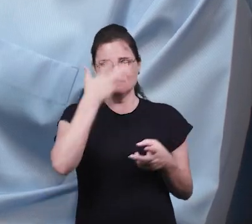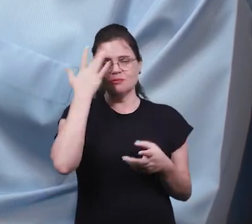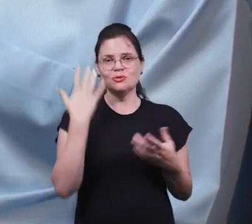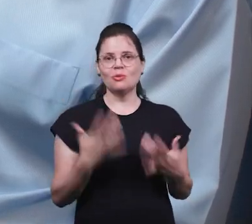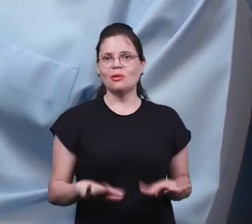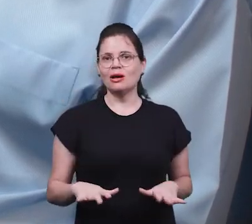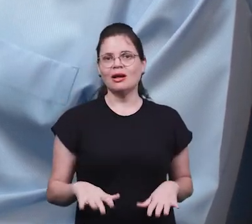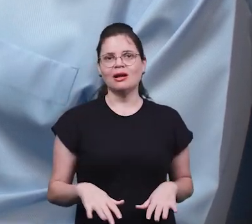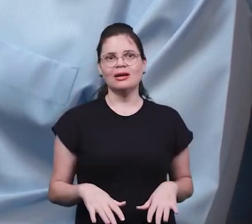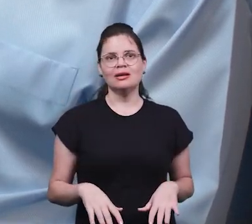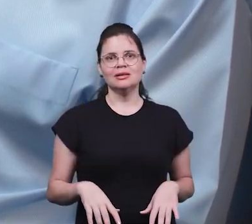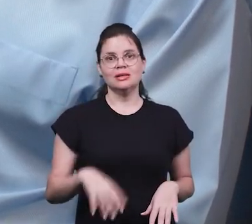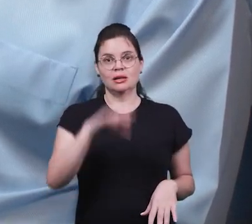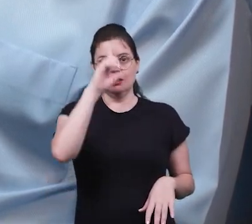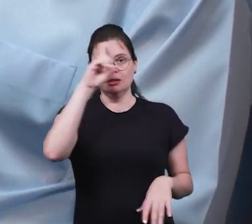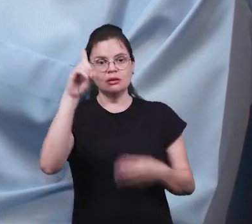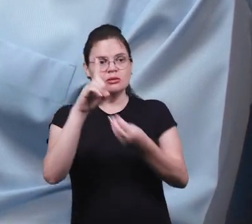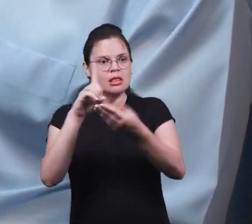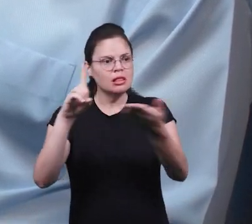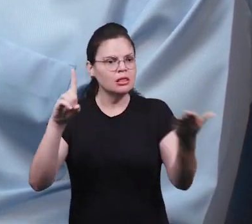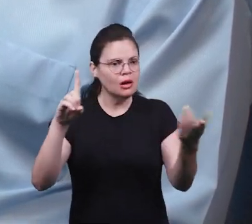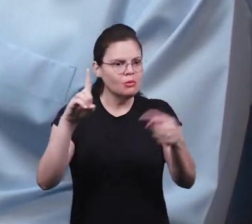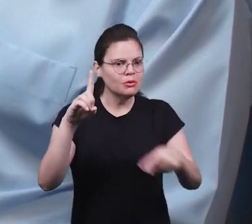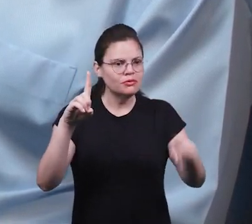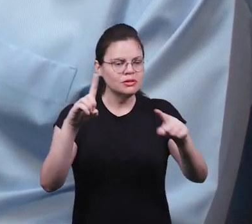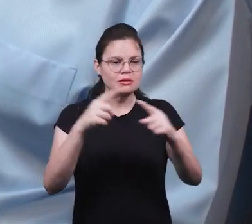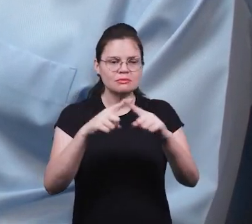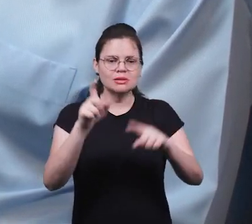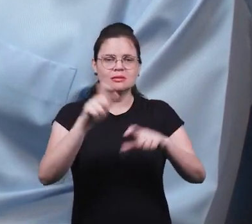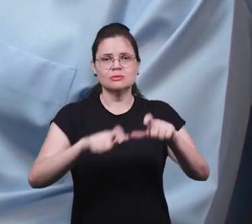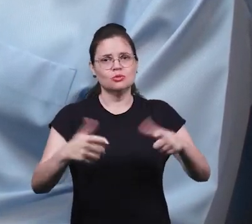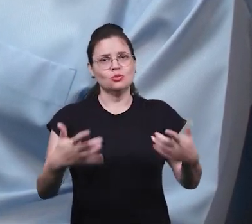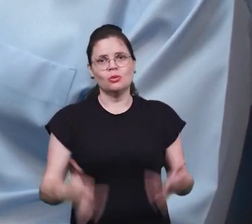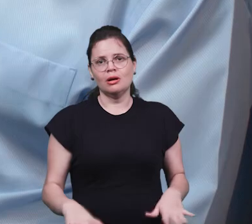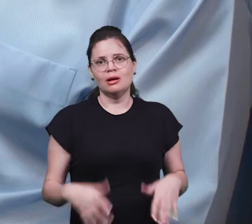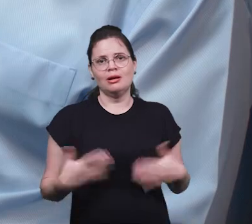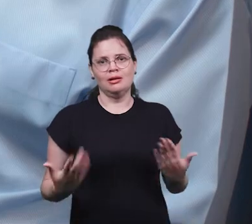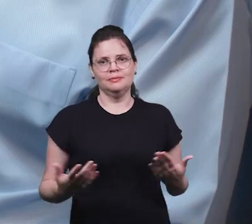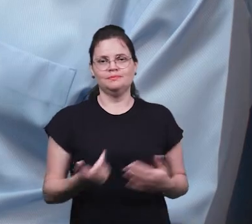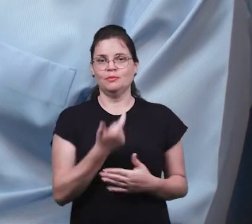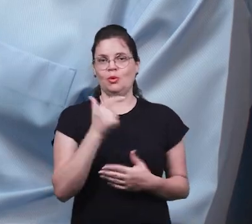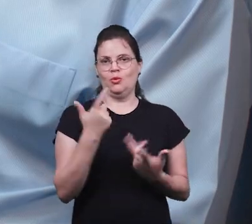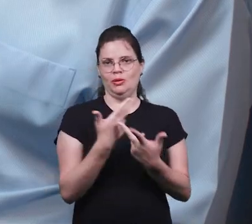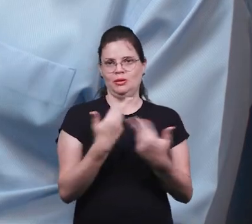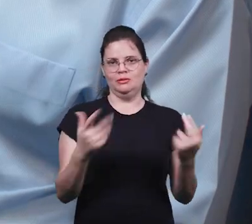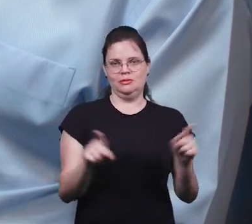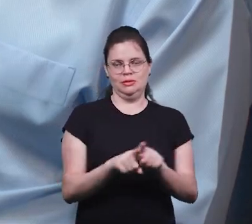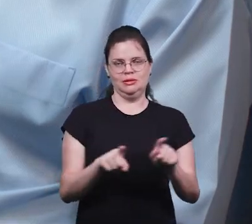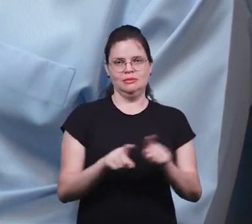É a oferta de Deus, você passar pela porta. E uma outra coisa que eu queria chamar a atenção é o seguinte, alguém pode estar